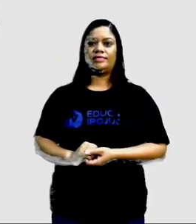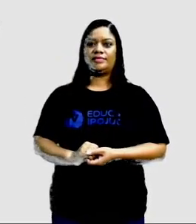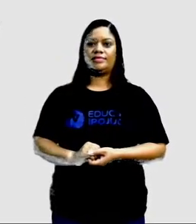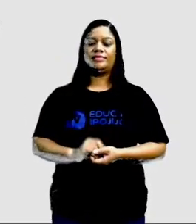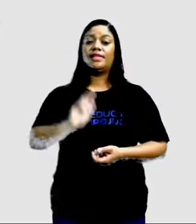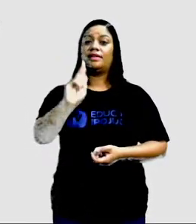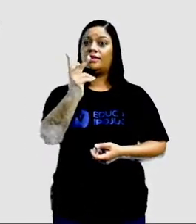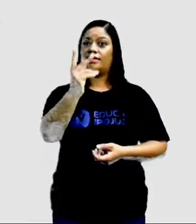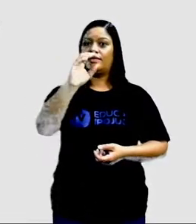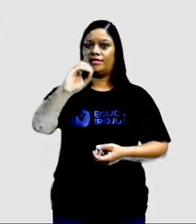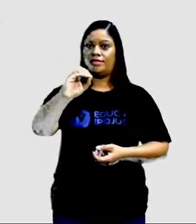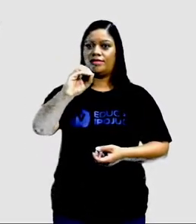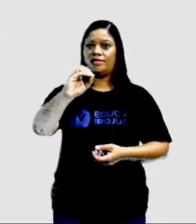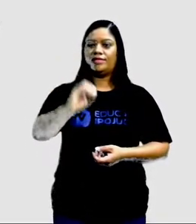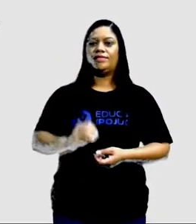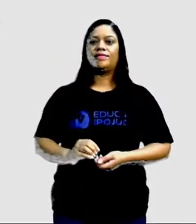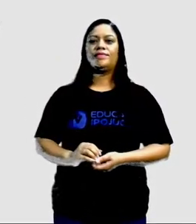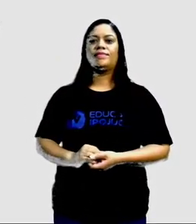H-O,